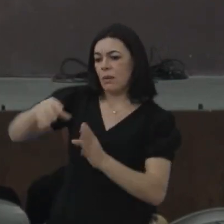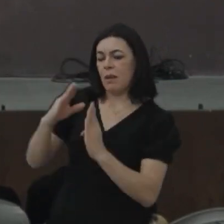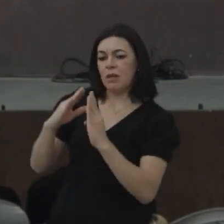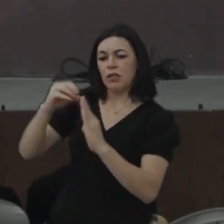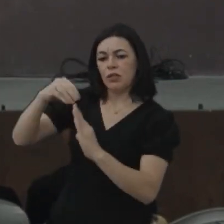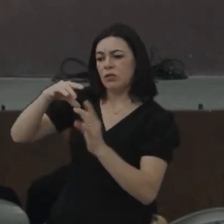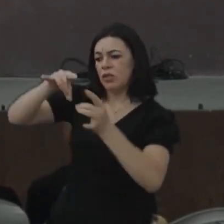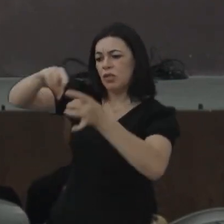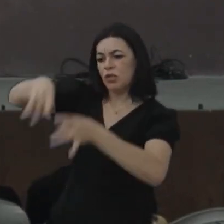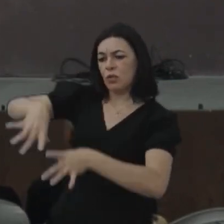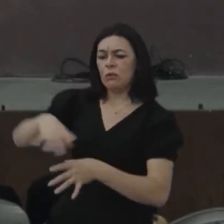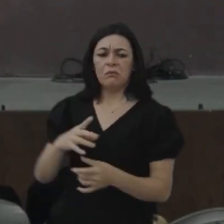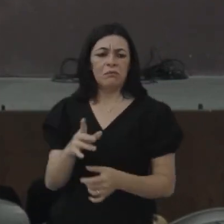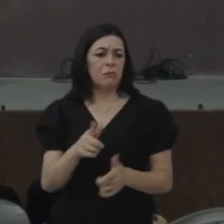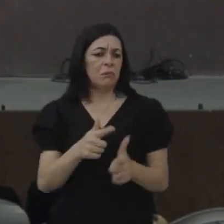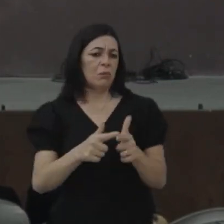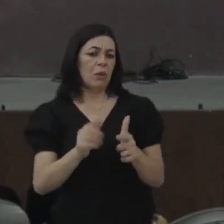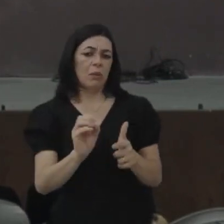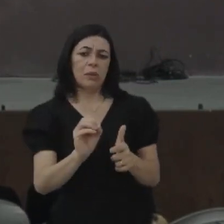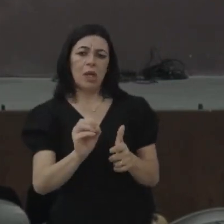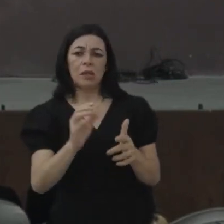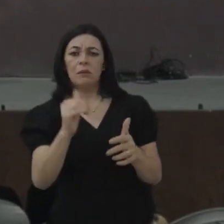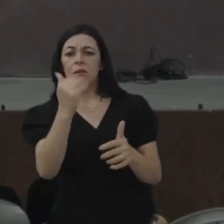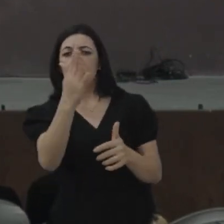problema, vai para outro canto.